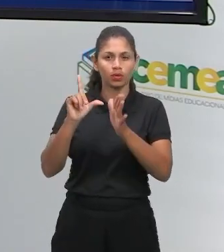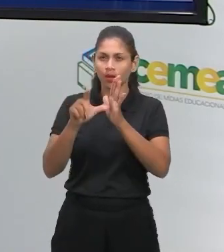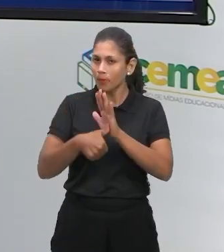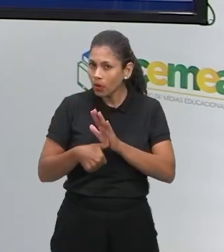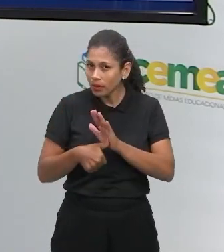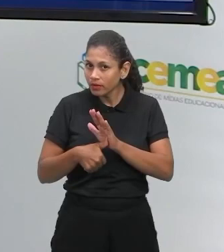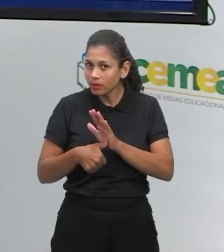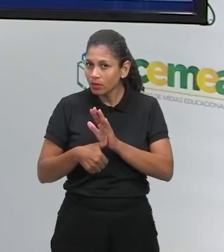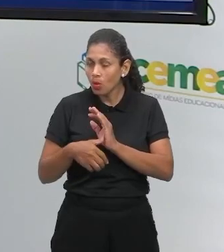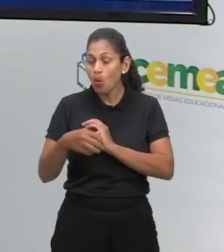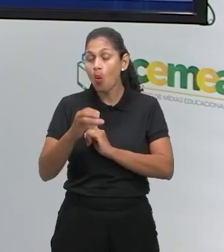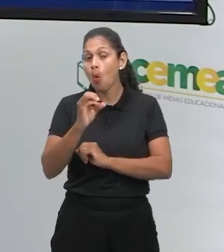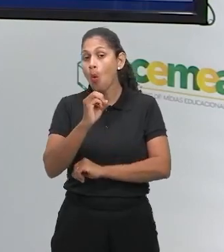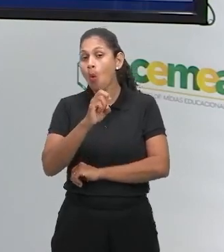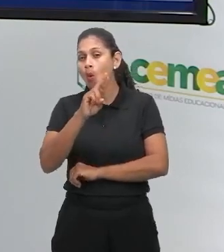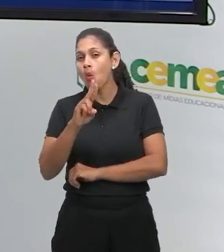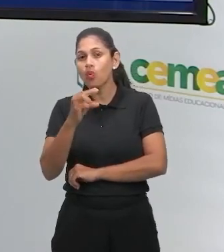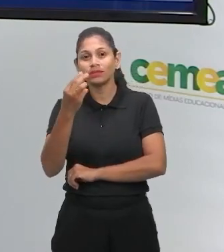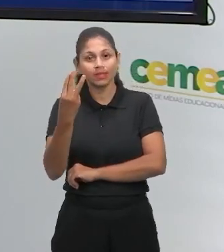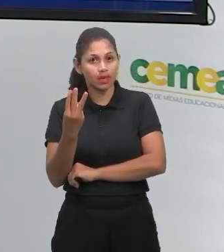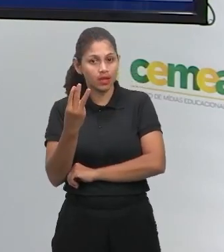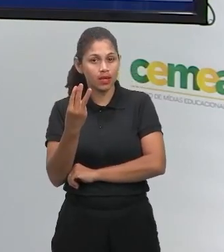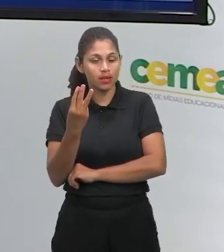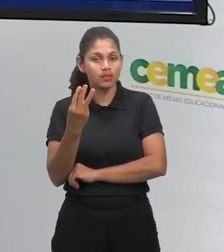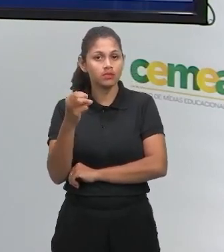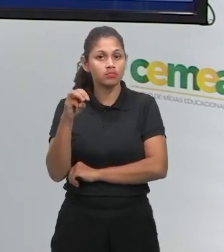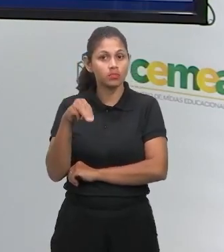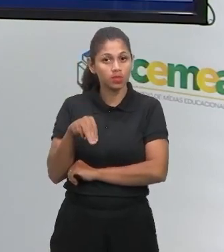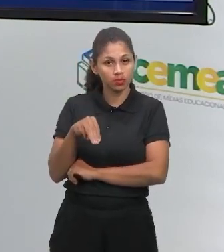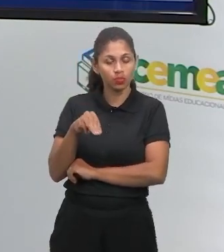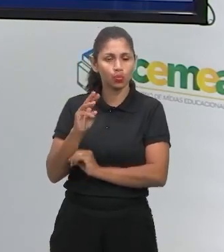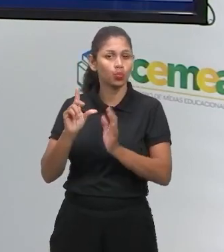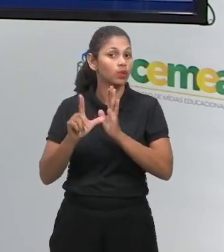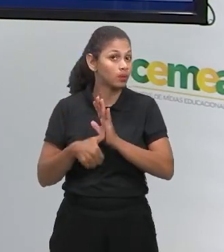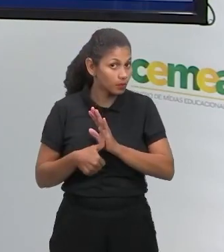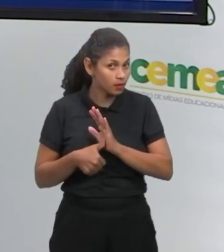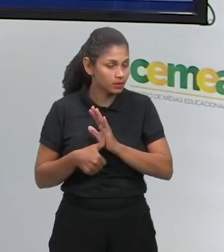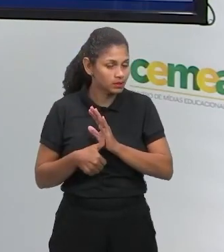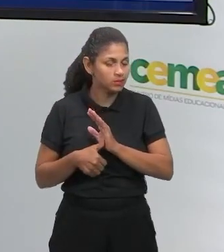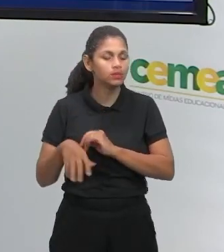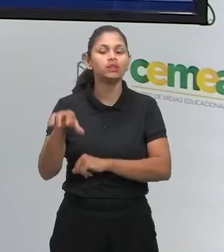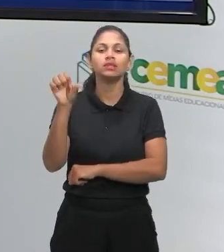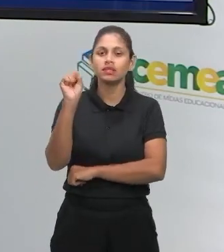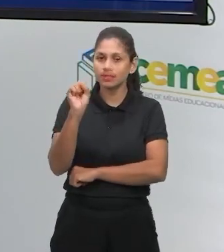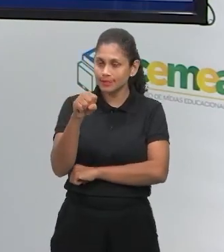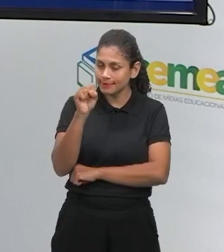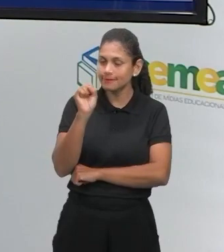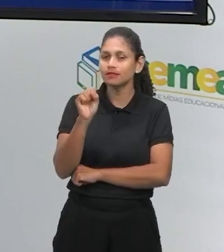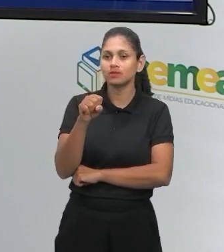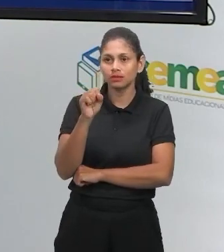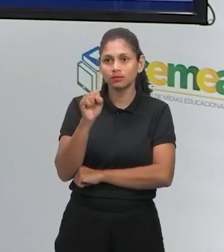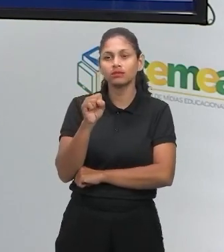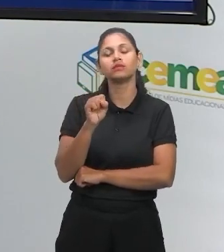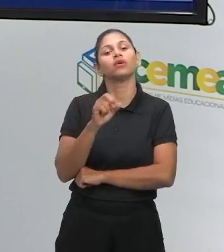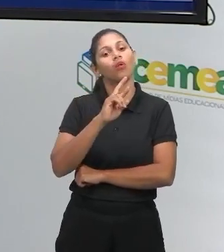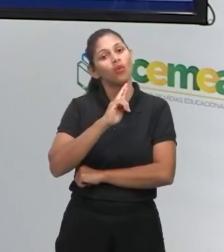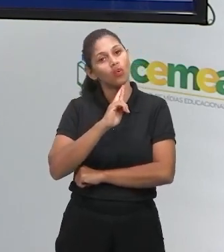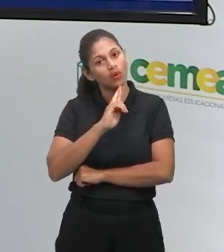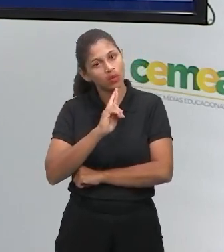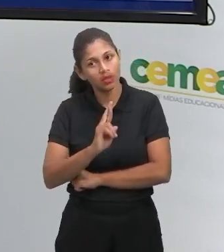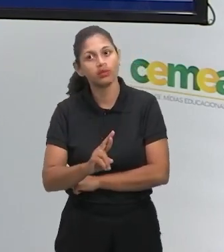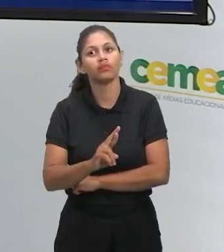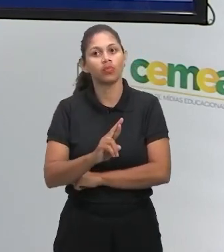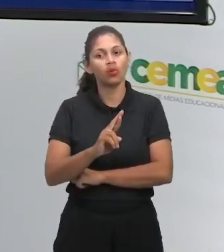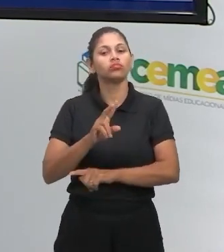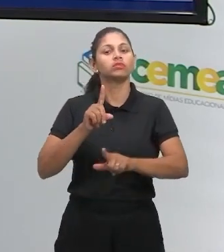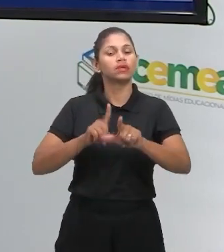minutos depois? Sim, se ele leva 37 de metrô e 40 andando, então passou-se aí 3 minutos, que